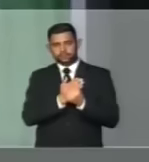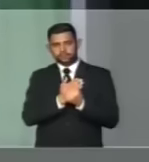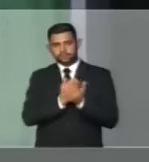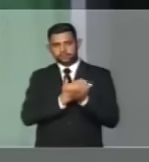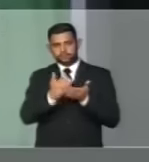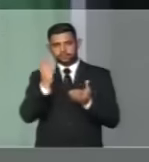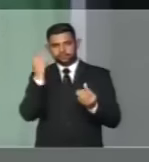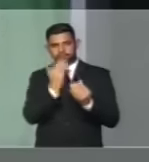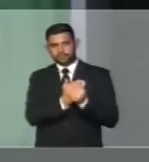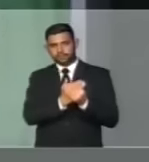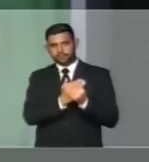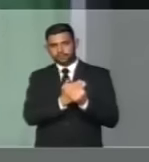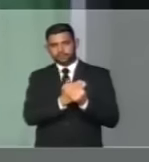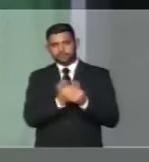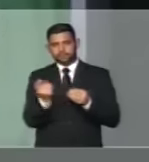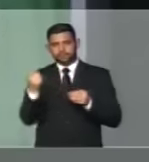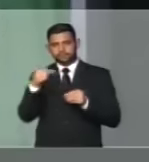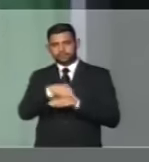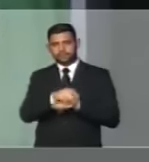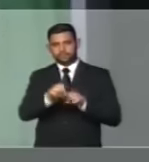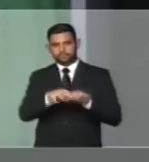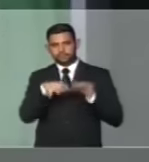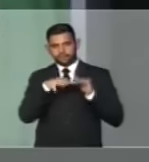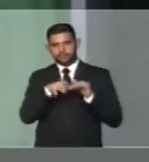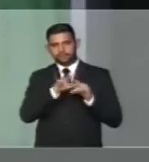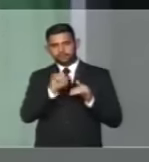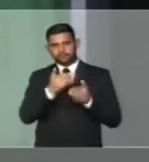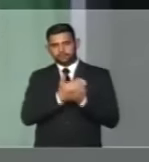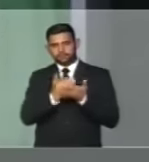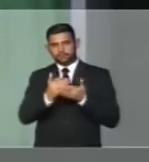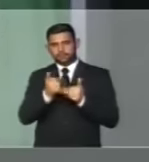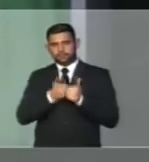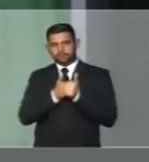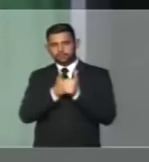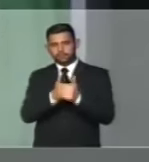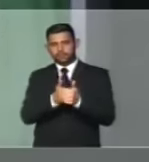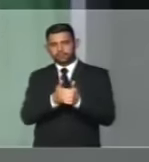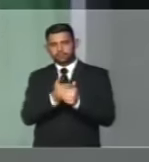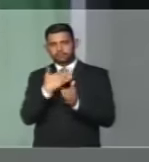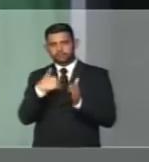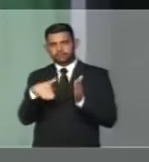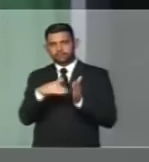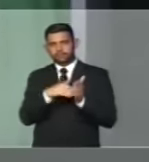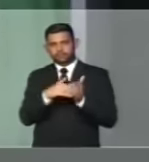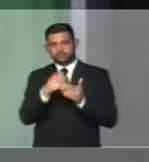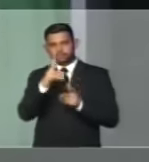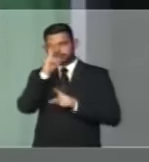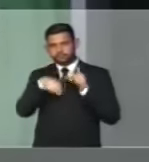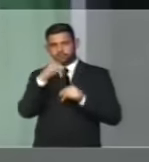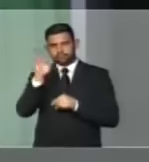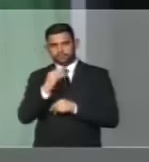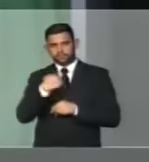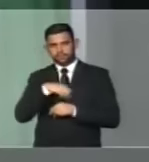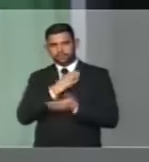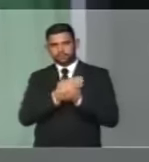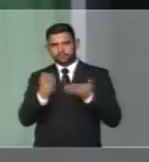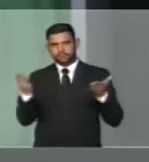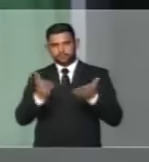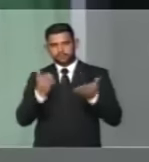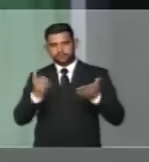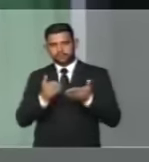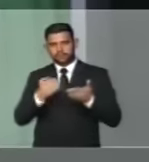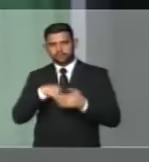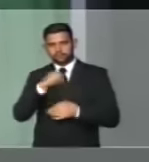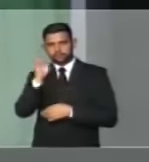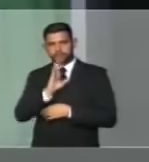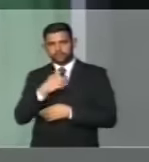comissão processante, que virá ao plenário e que passa a ser acompanhada por todos brasileiros. A partir de agora,